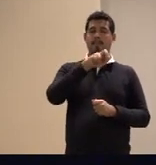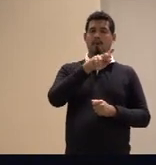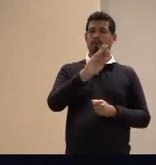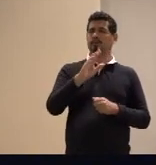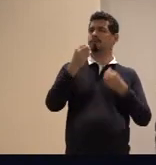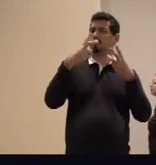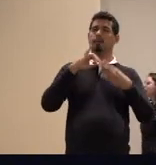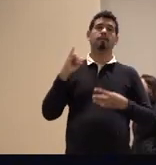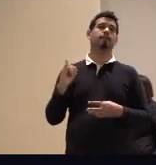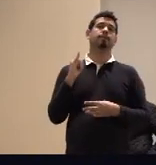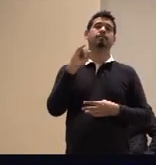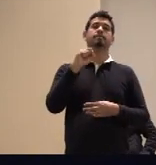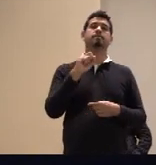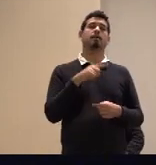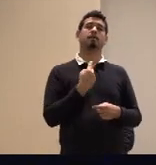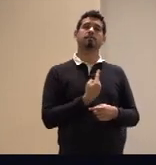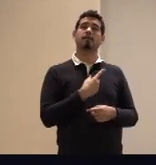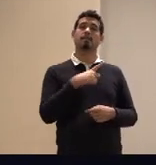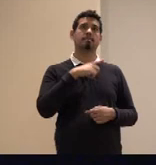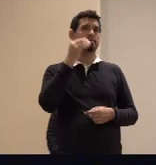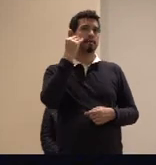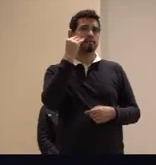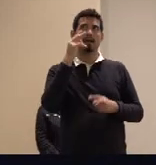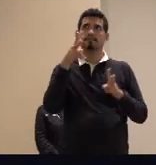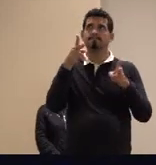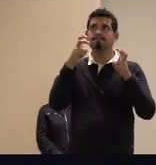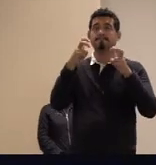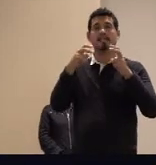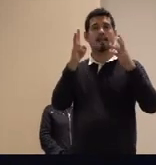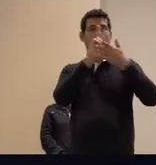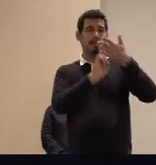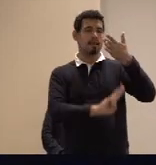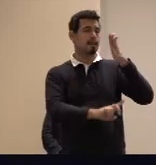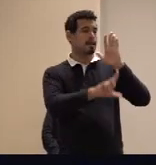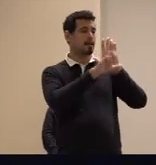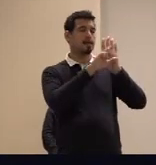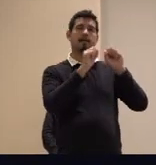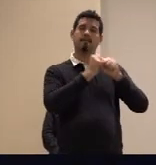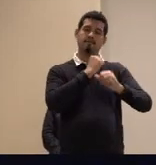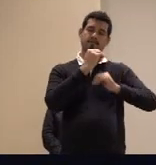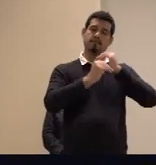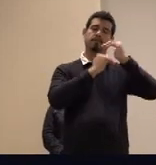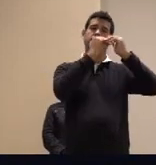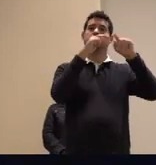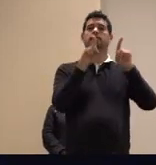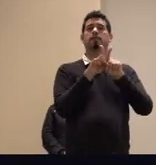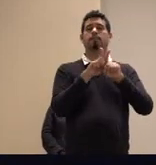importante, a gente tem que estar atento às leis construídas